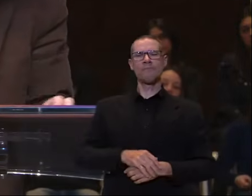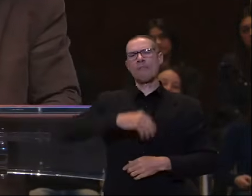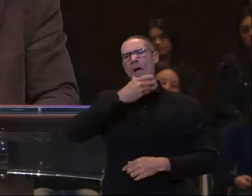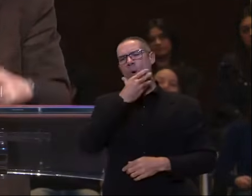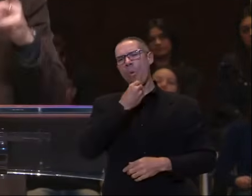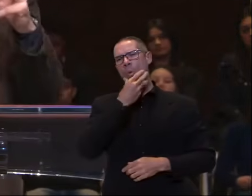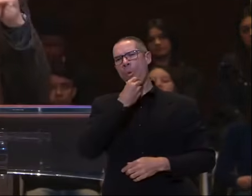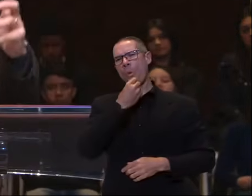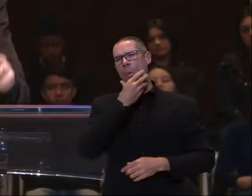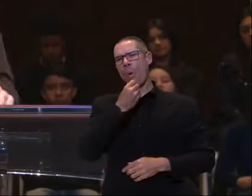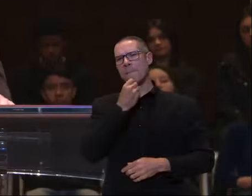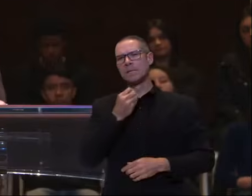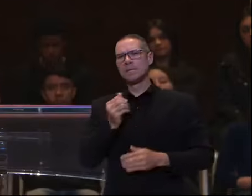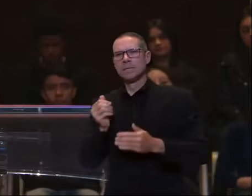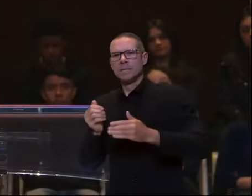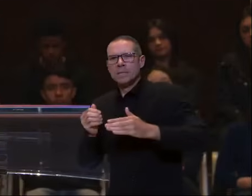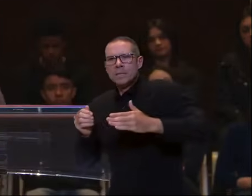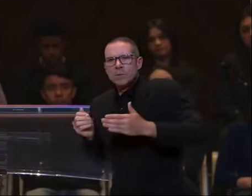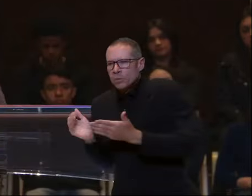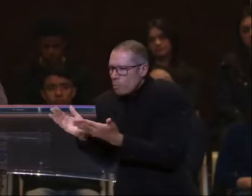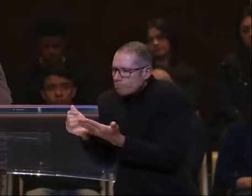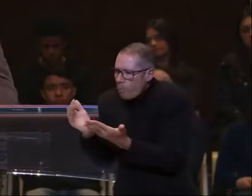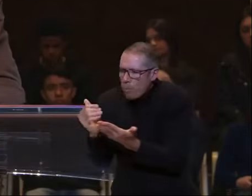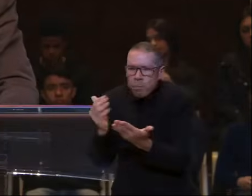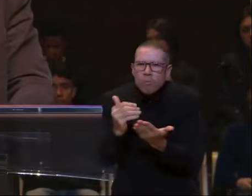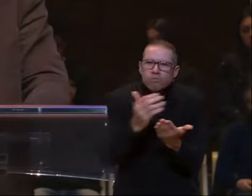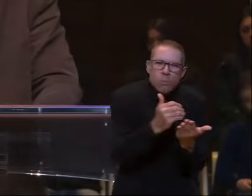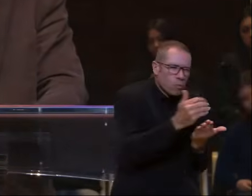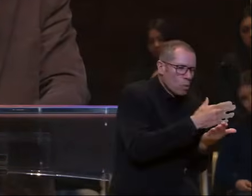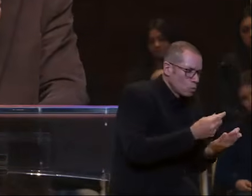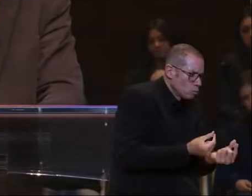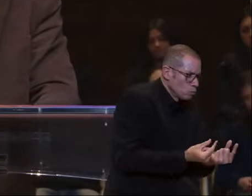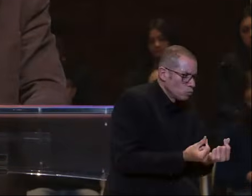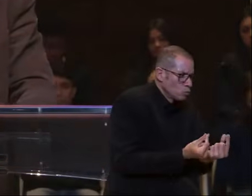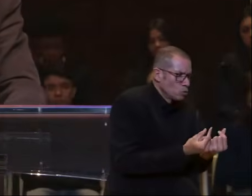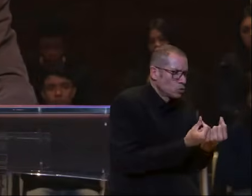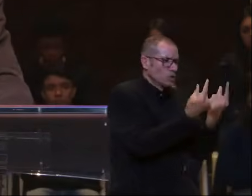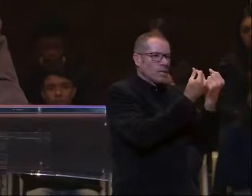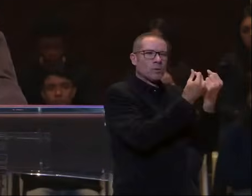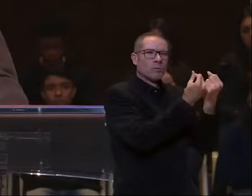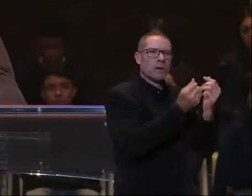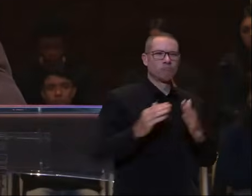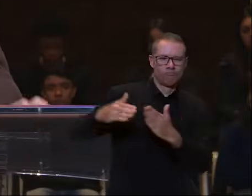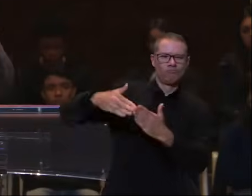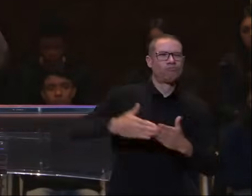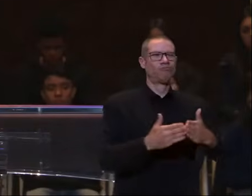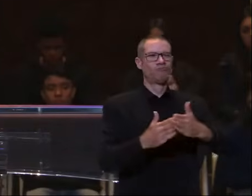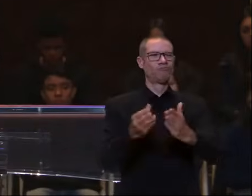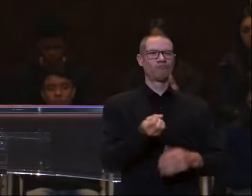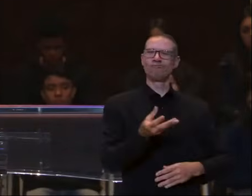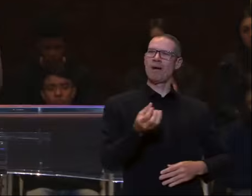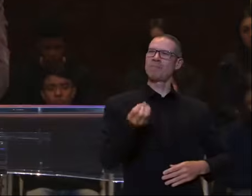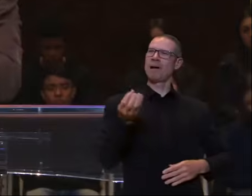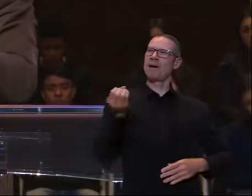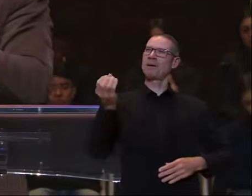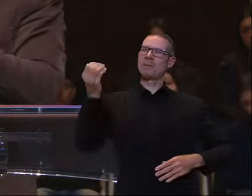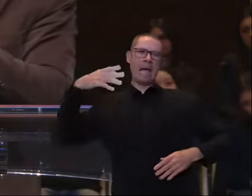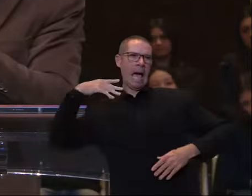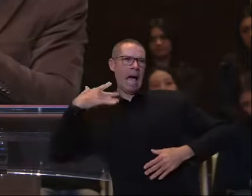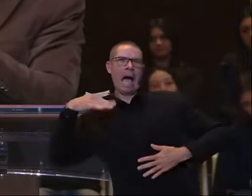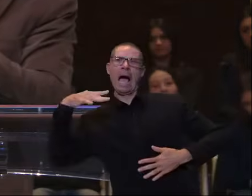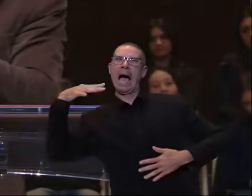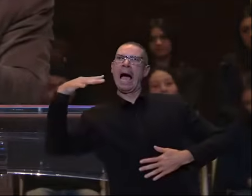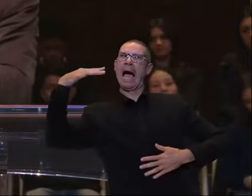que juntou dinheiro para fazer um cruzeiro, e como o cruzeiro era muito caro,